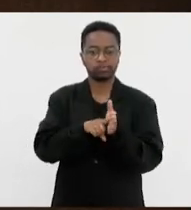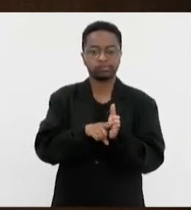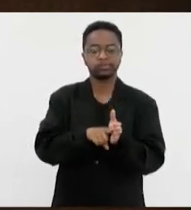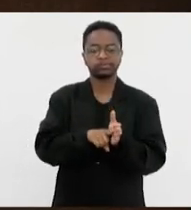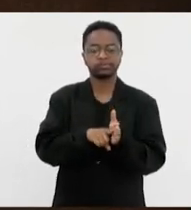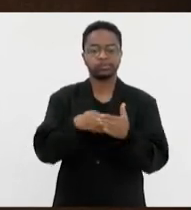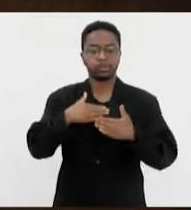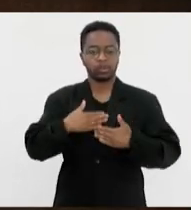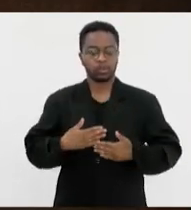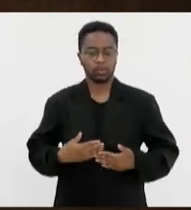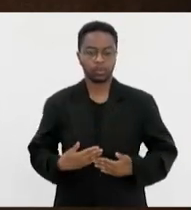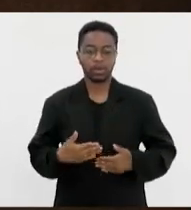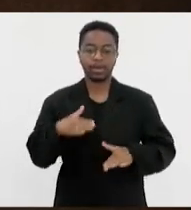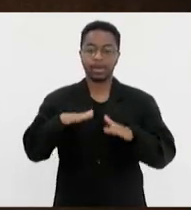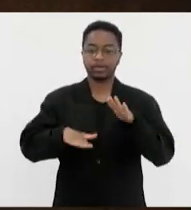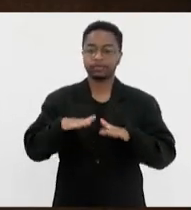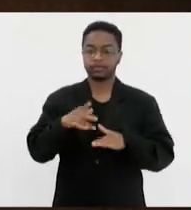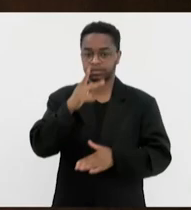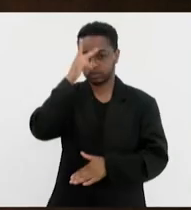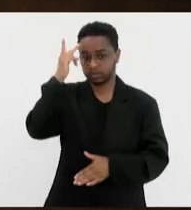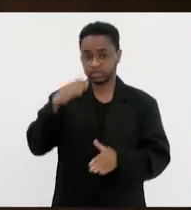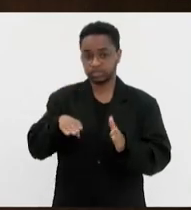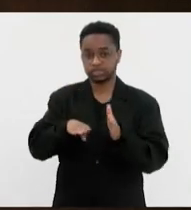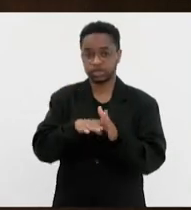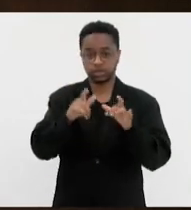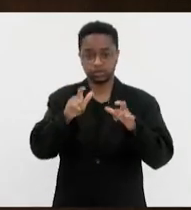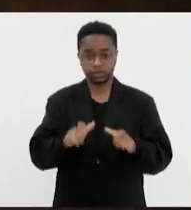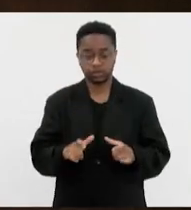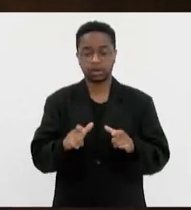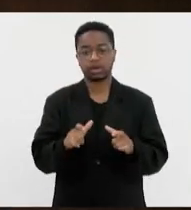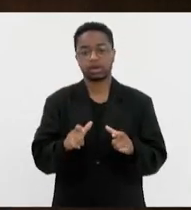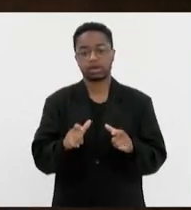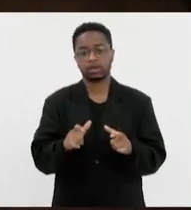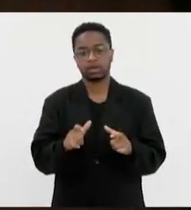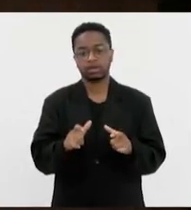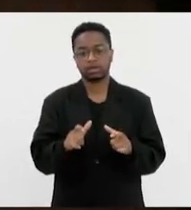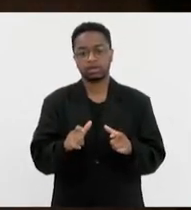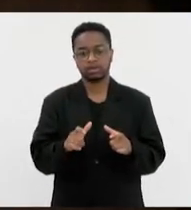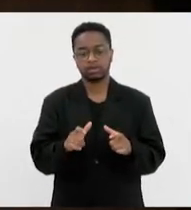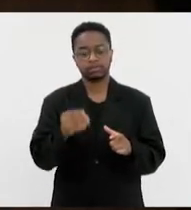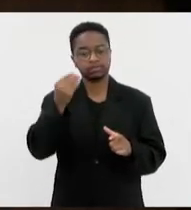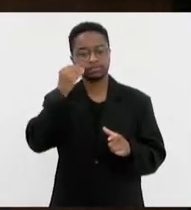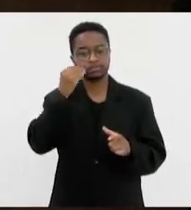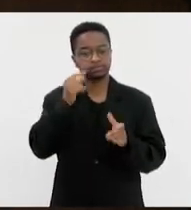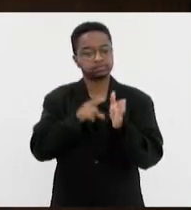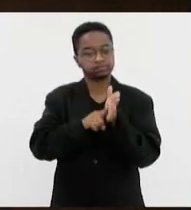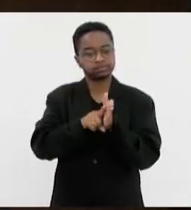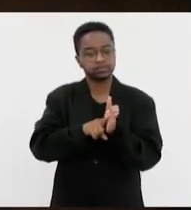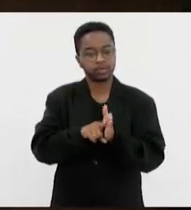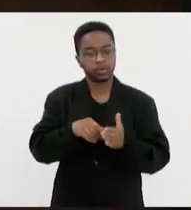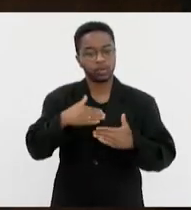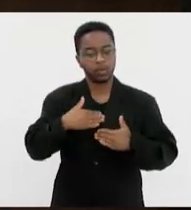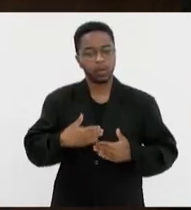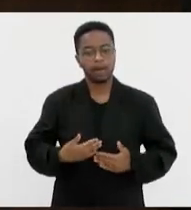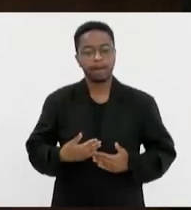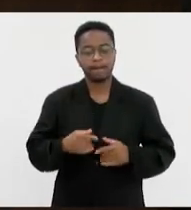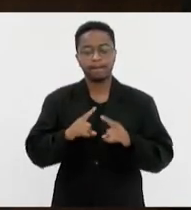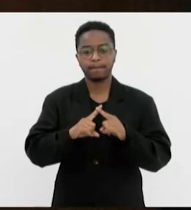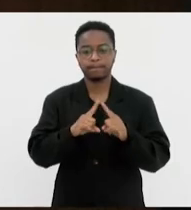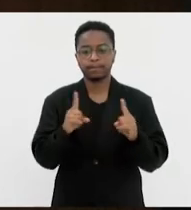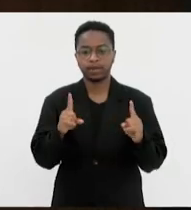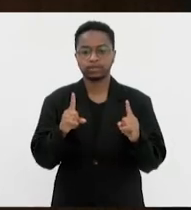vezes o paciente chega no laboratório ou na clínica de imagem para realizar seu exame, e